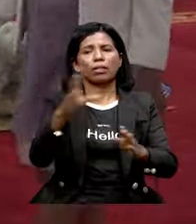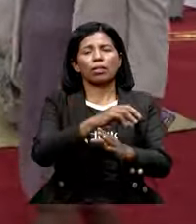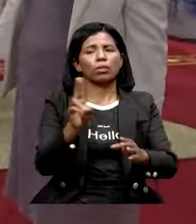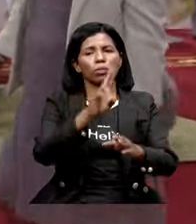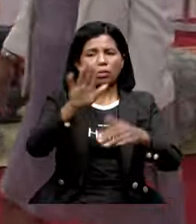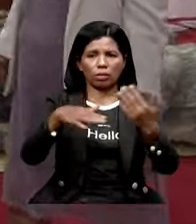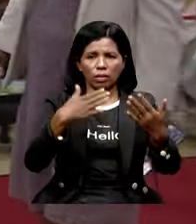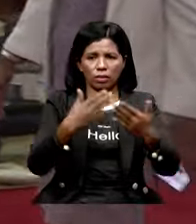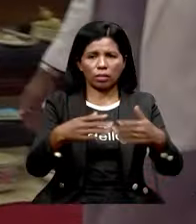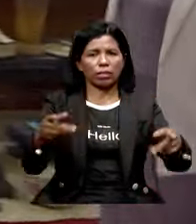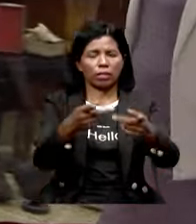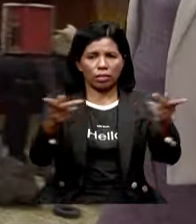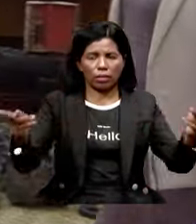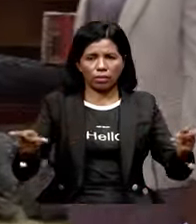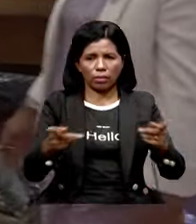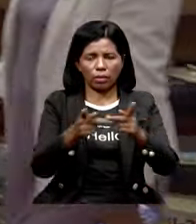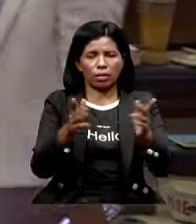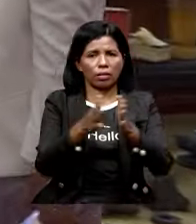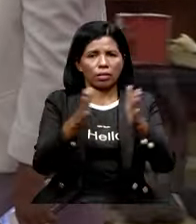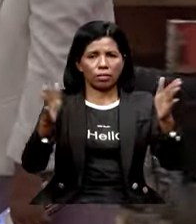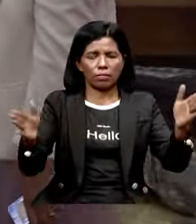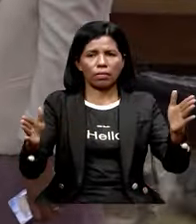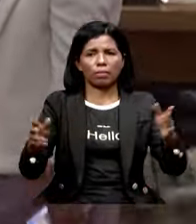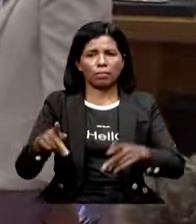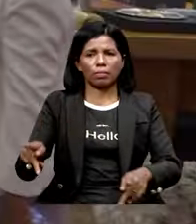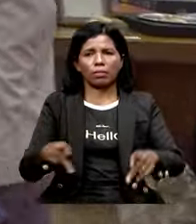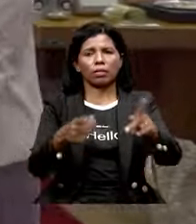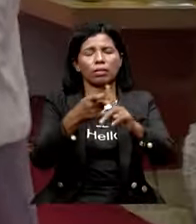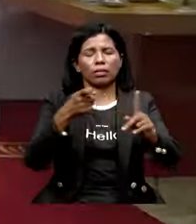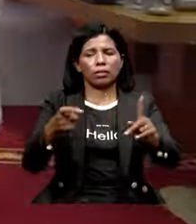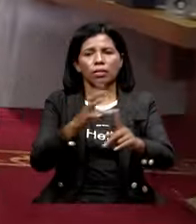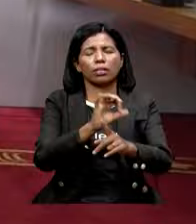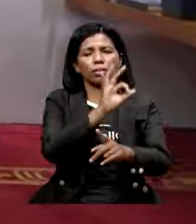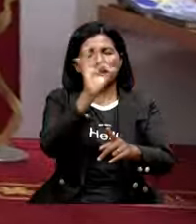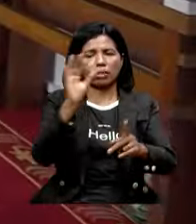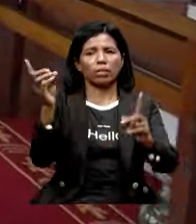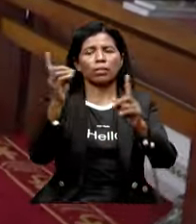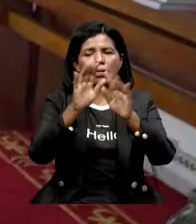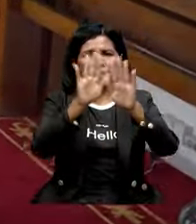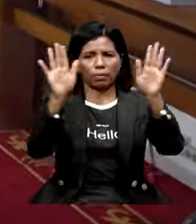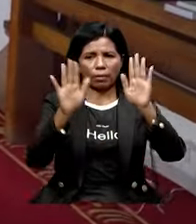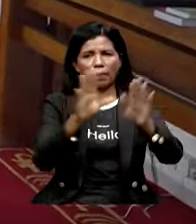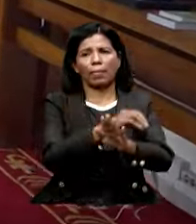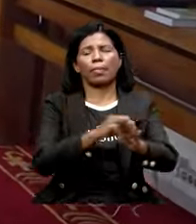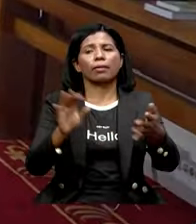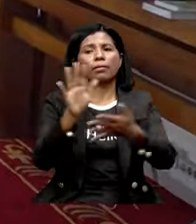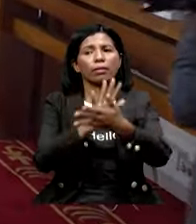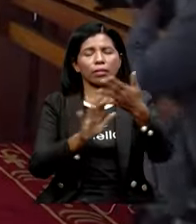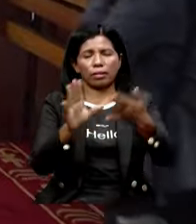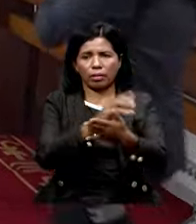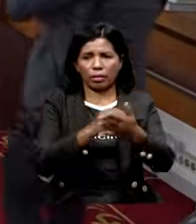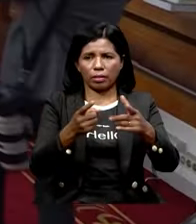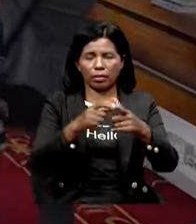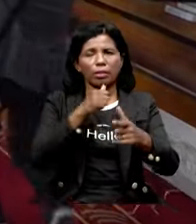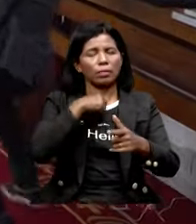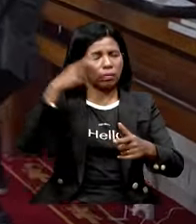roto, se sai fatem galeria, roriloque para público, Rusiloro sexta to domingo. A foi na inauguração do Salão Nobre Amo